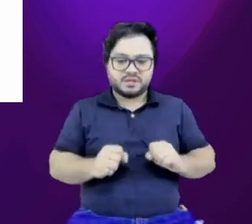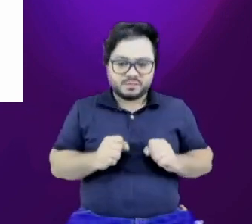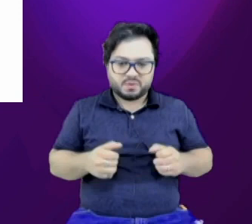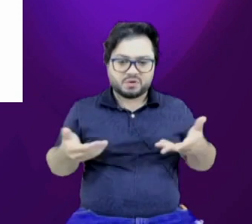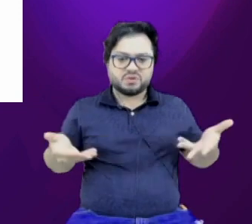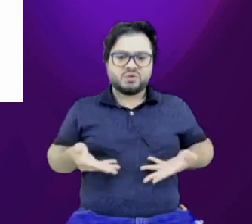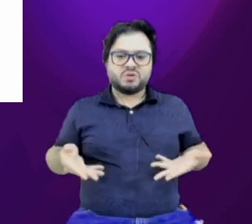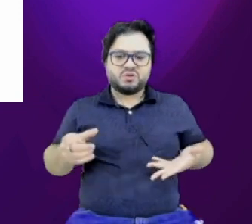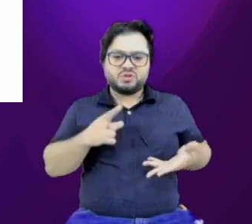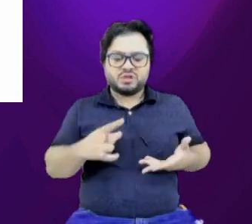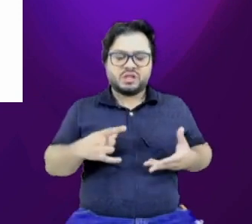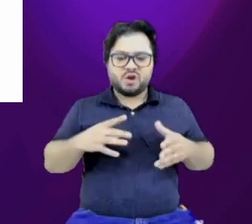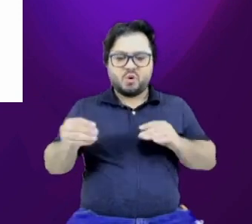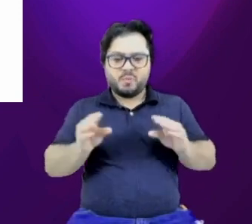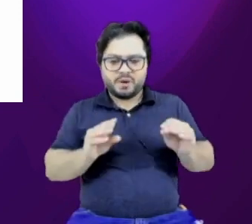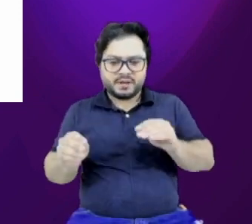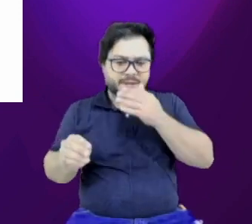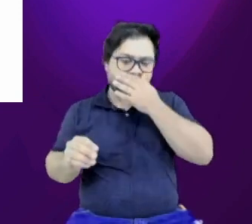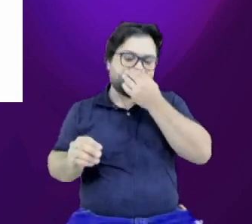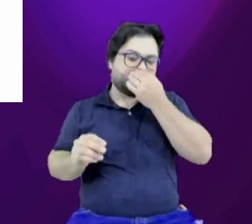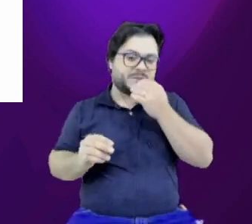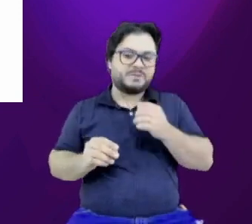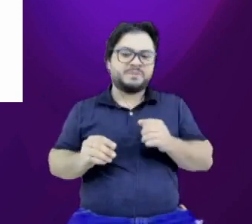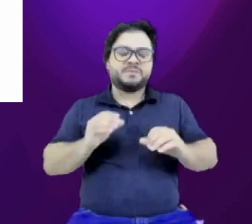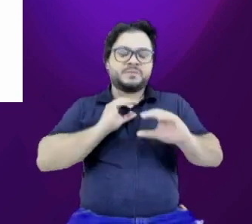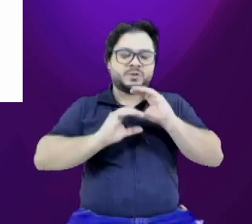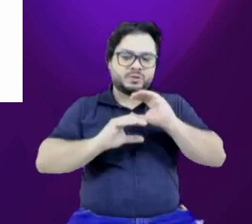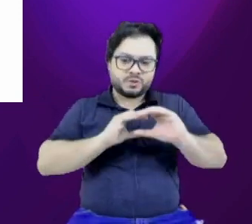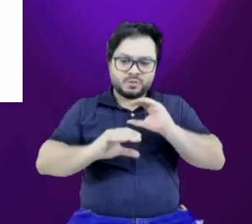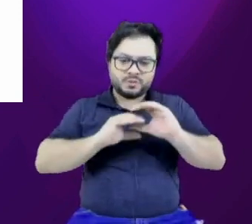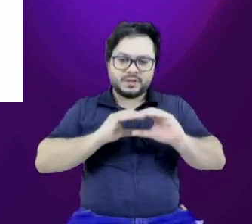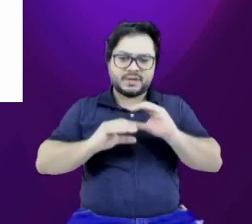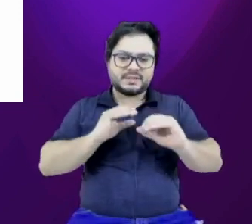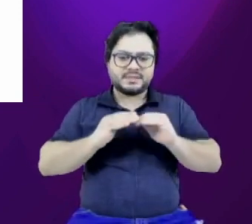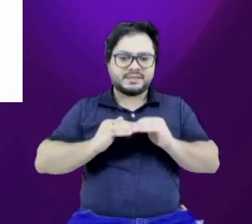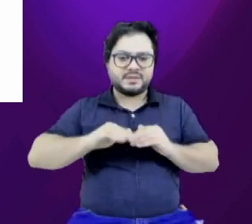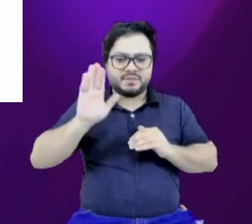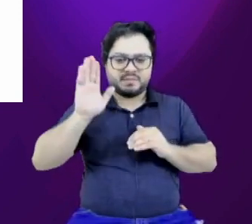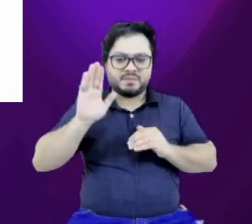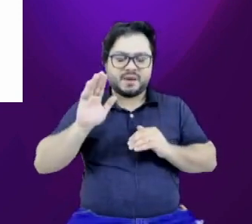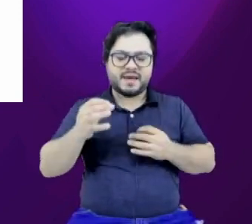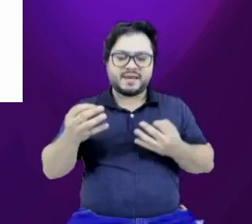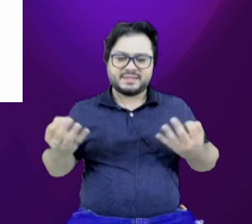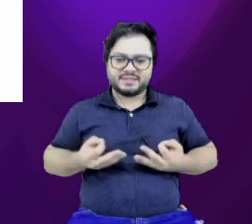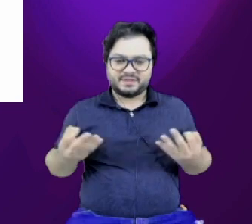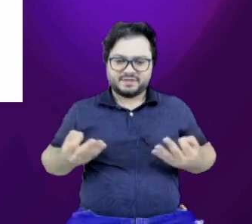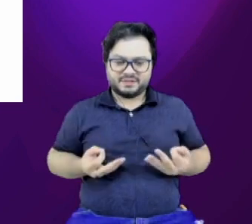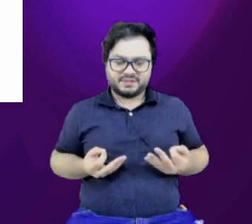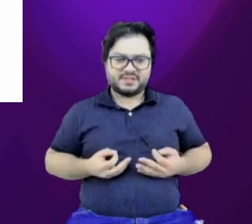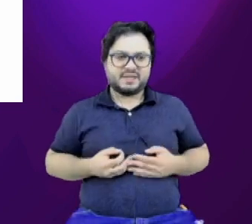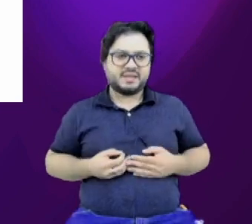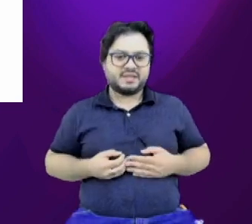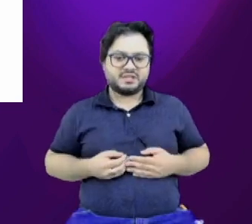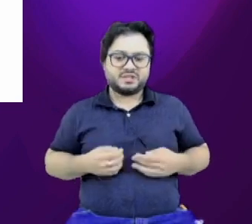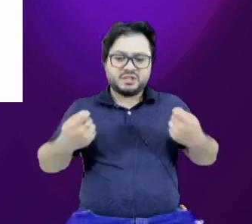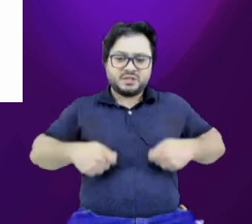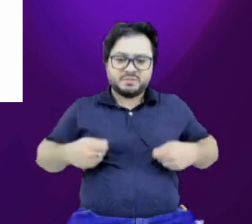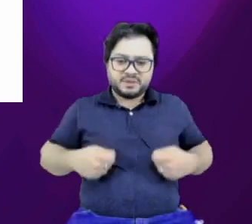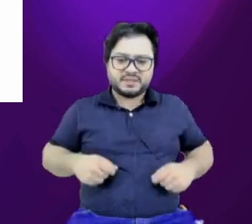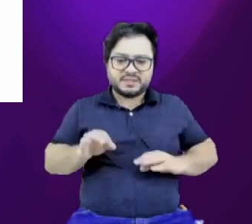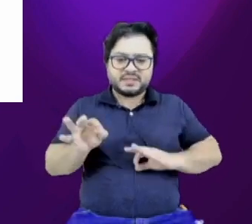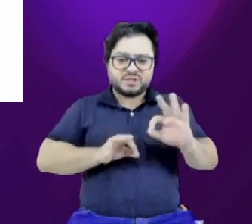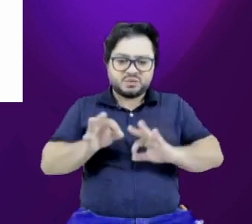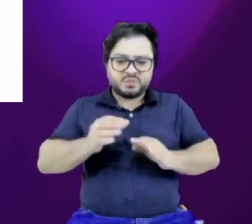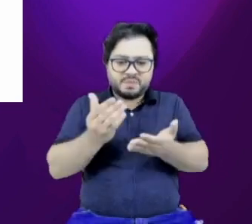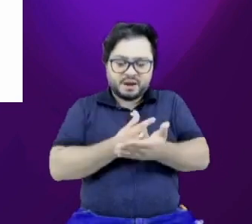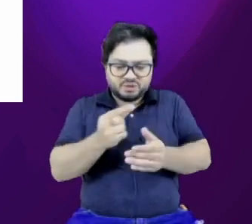ter um manejo de comunicação muito mais eficiente. Necessidade de um preparo de